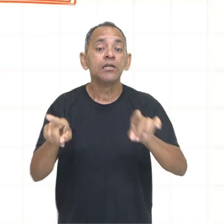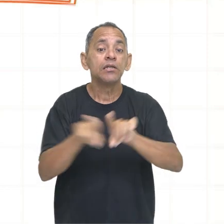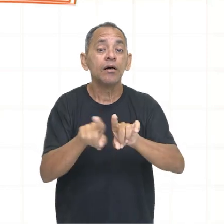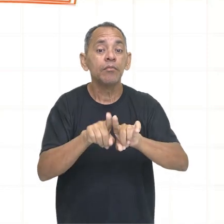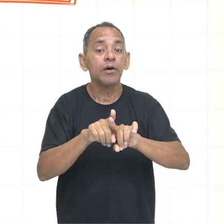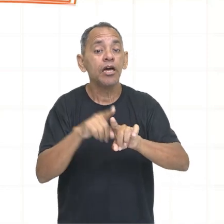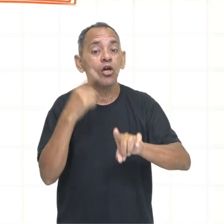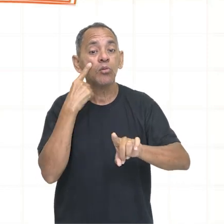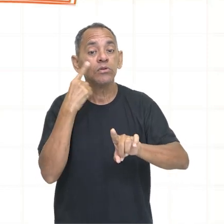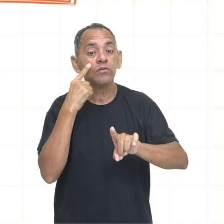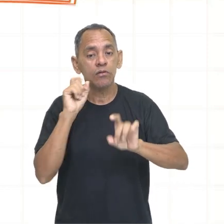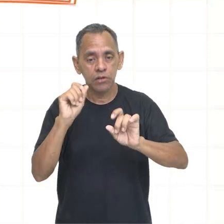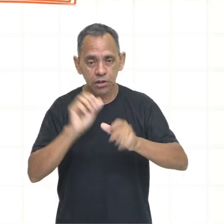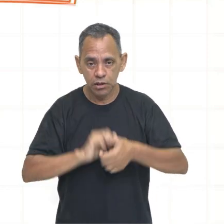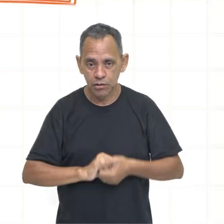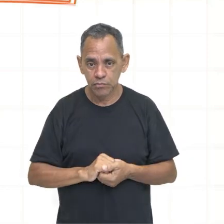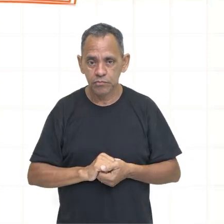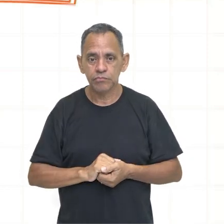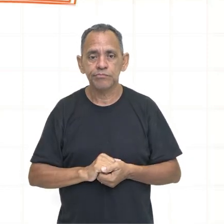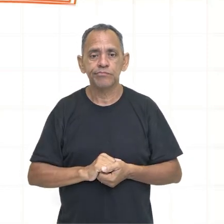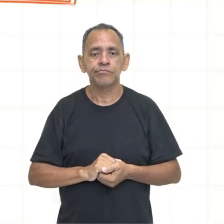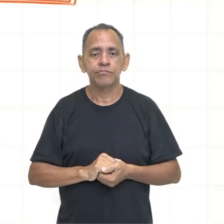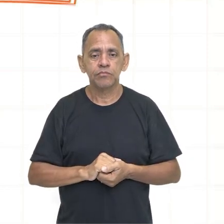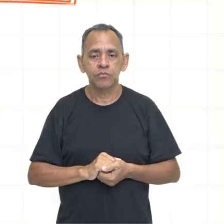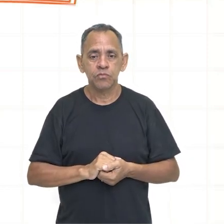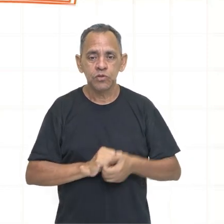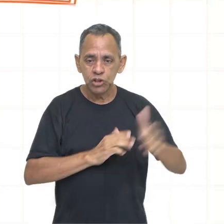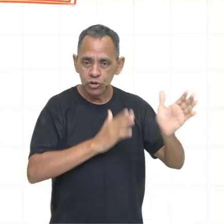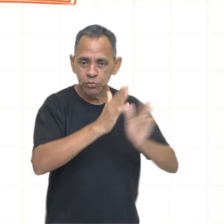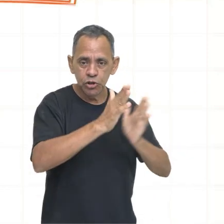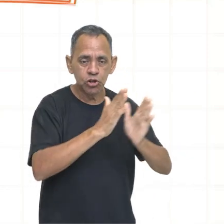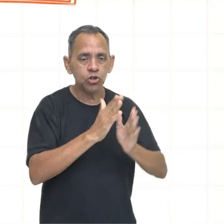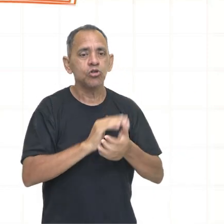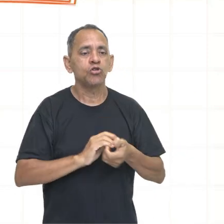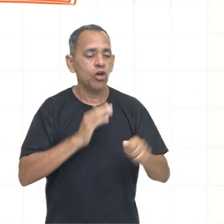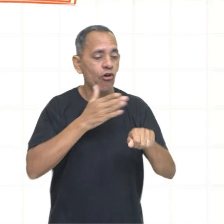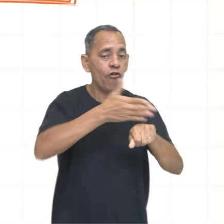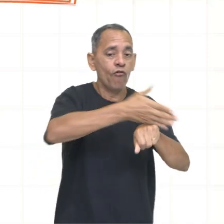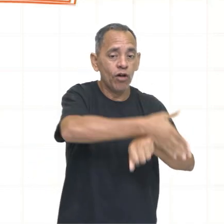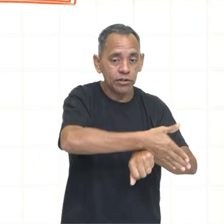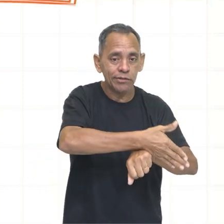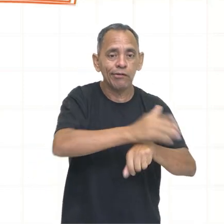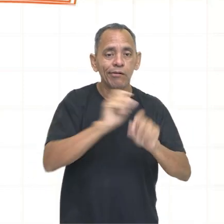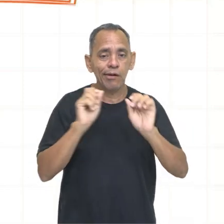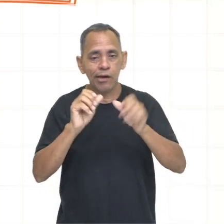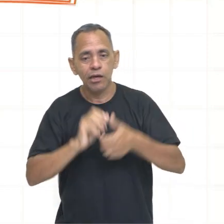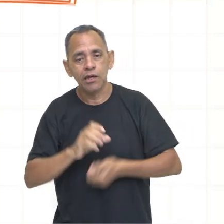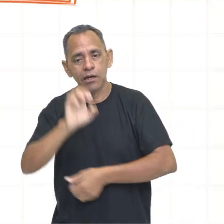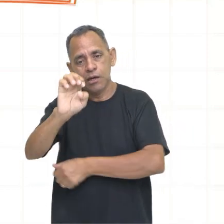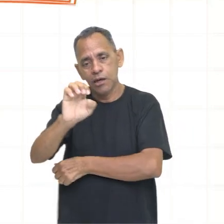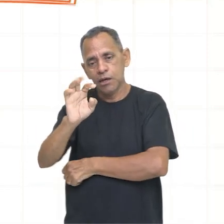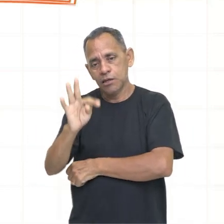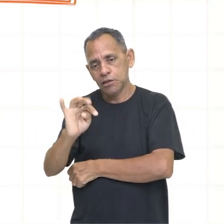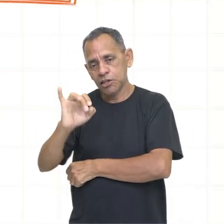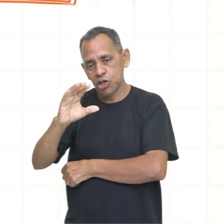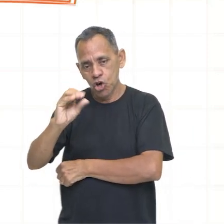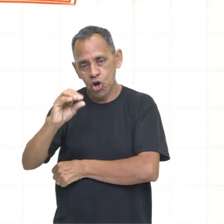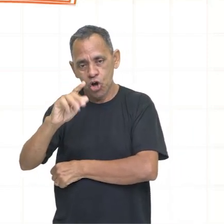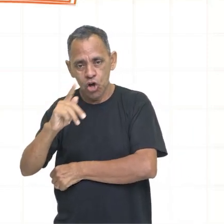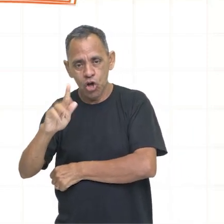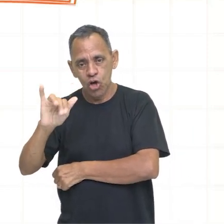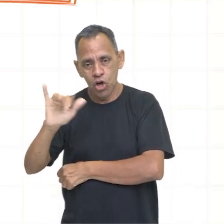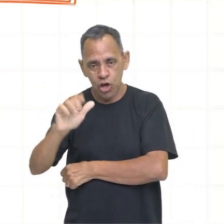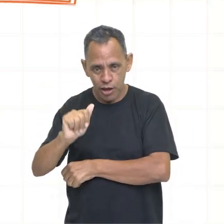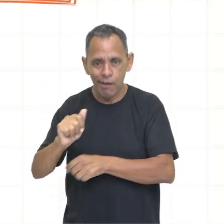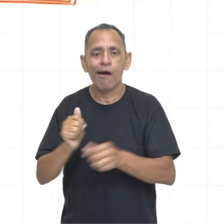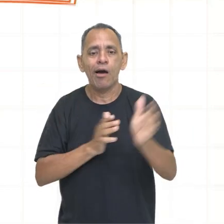que com o fascismo haverá a invasão da Etiópia, que é conhecida como Abissínia, em